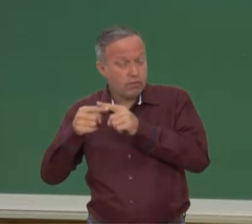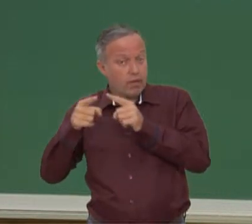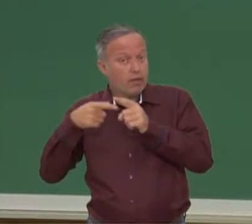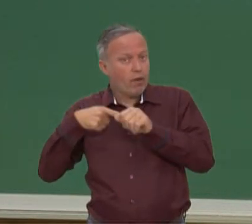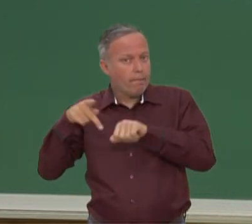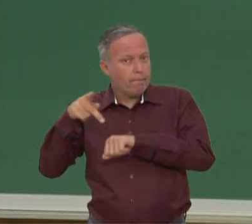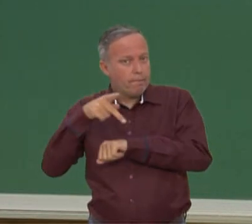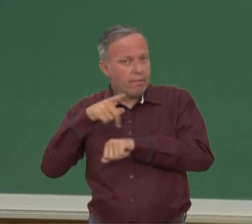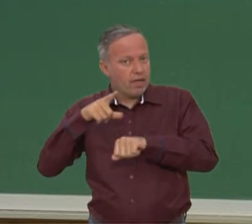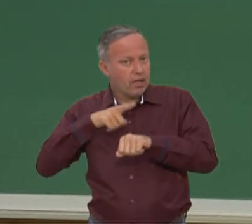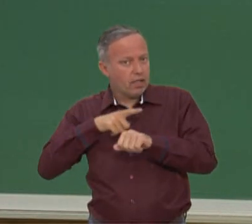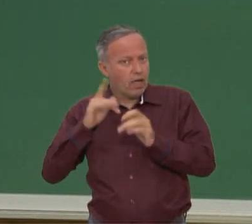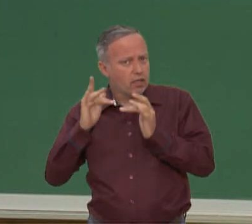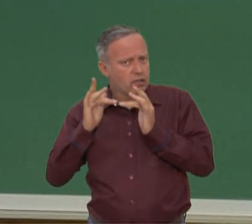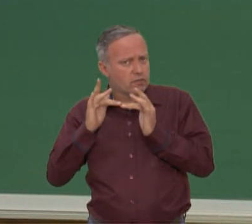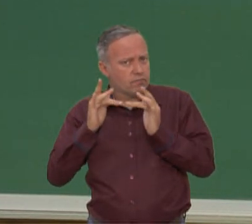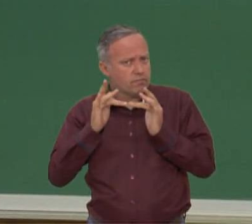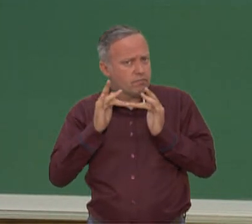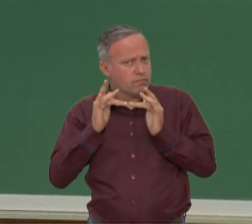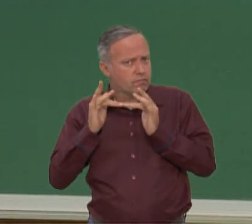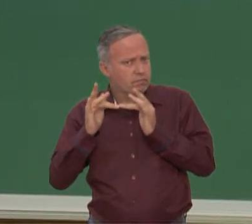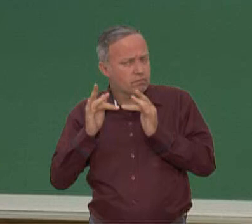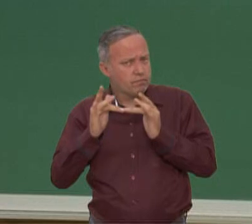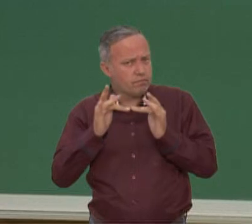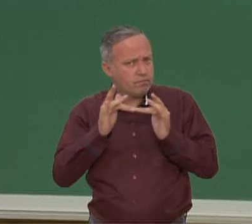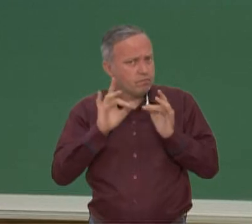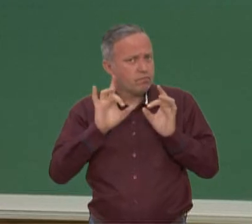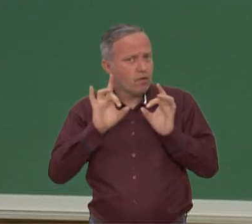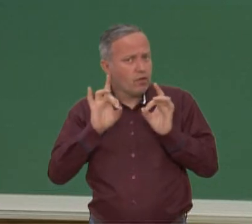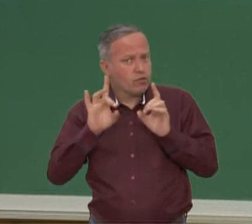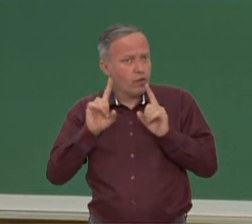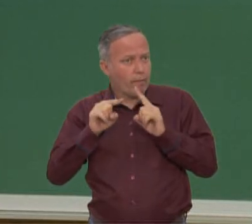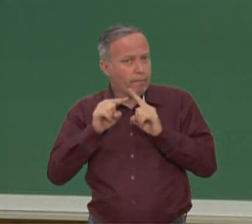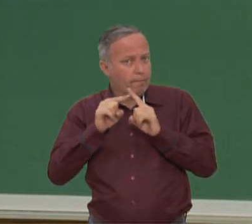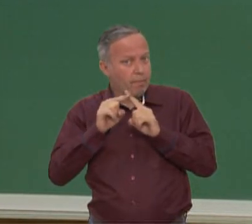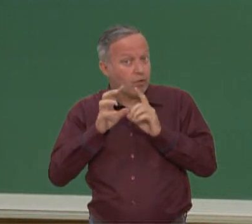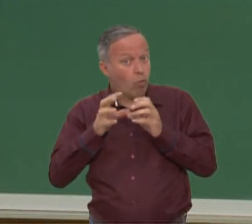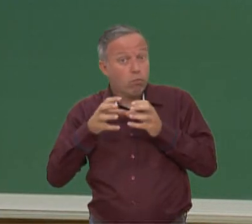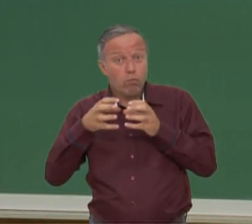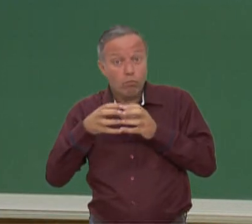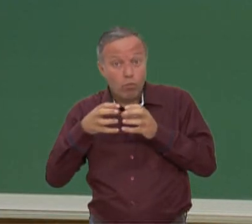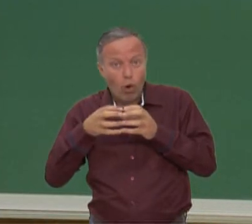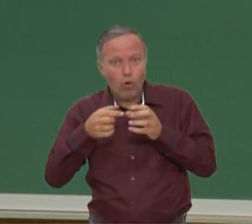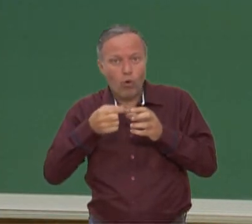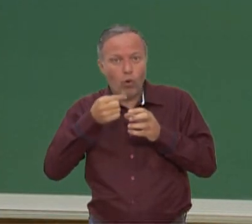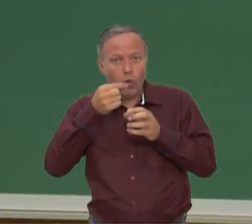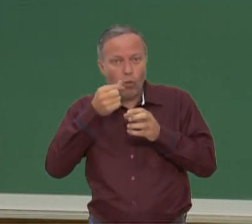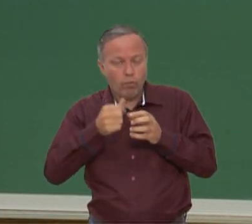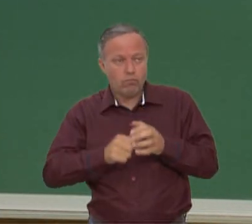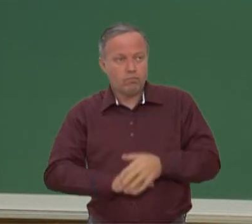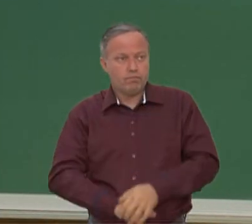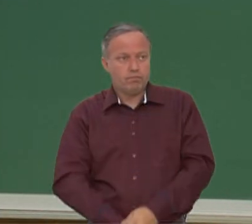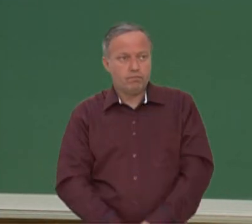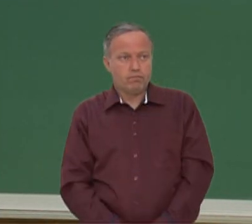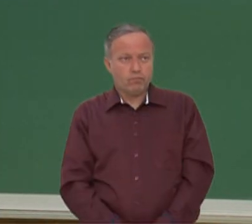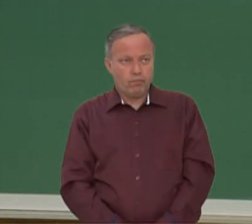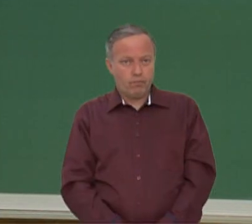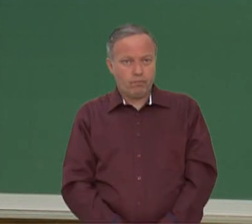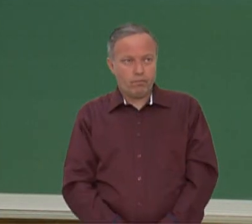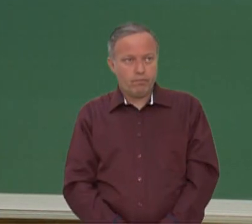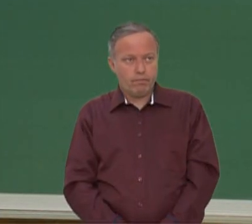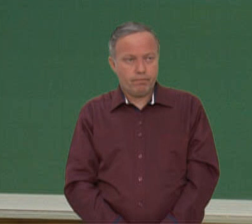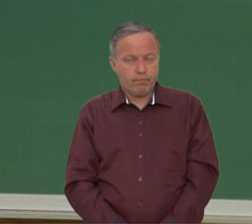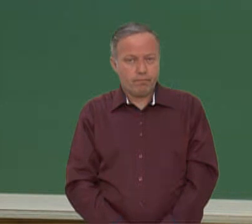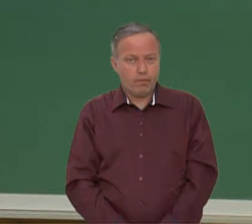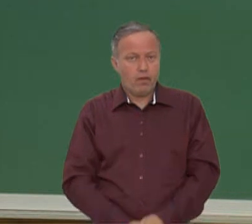ali algumas simetrias, né, nas suas relações, mas ainda não formam um bloco, é um agrupamento de países. Países